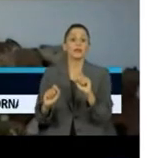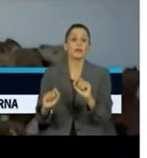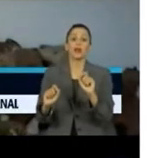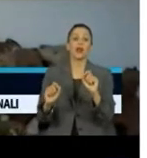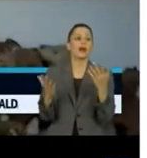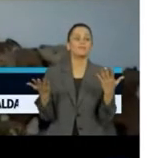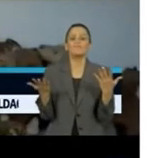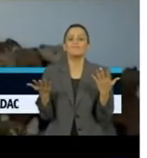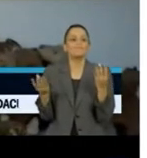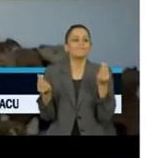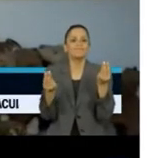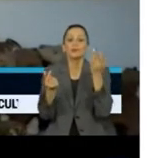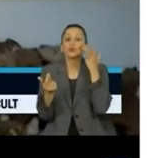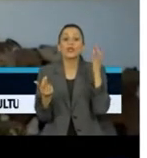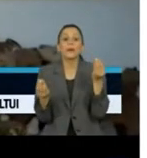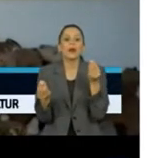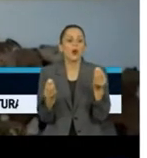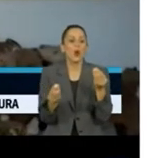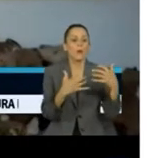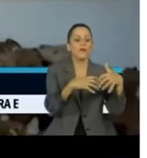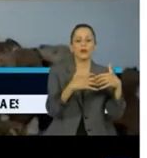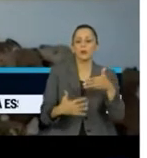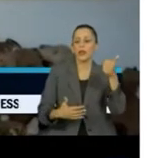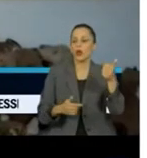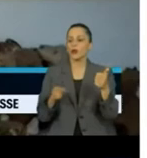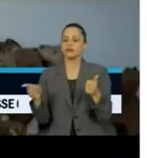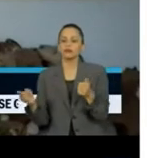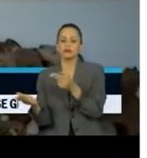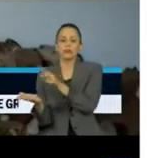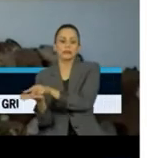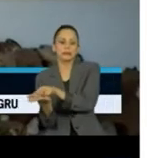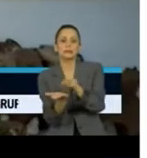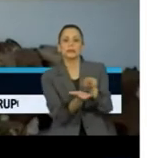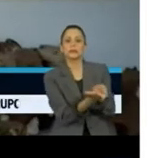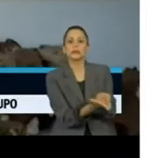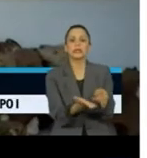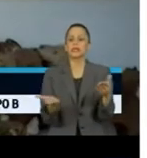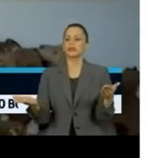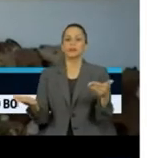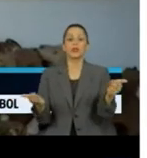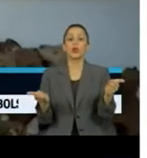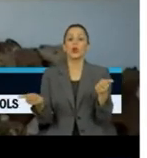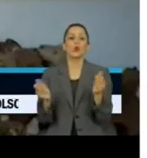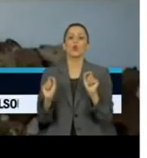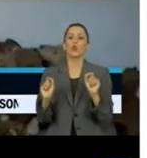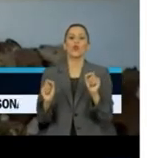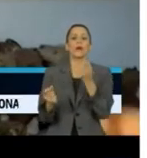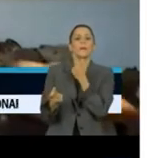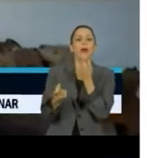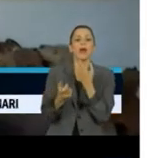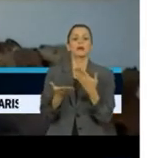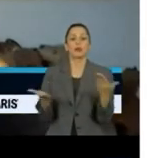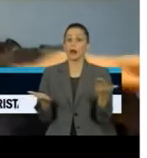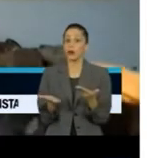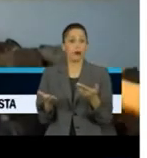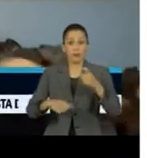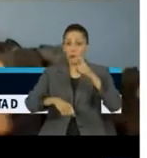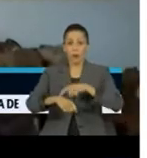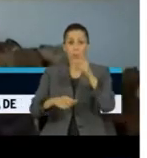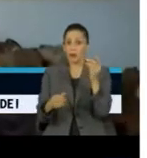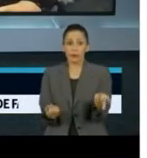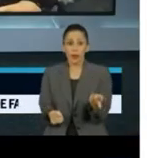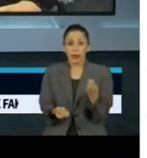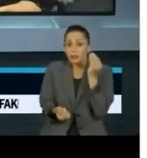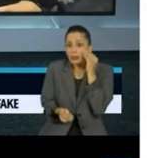o que é que vai funcionar melhor para qual paciente. Eu acredito que a gente está num momento de dar tiros para todos